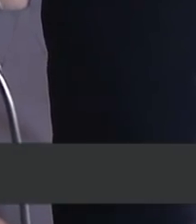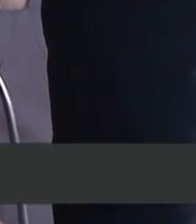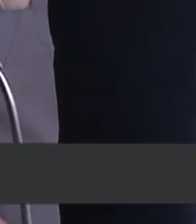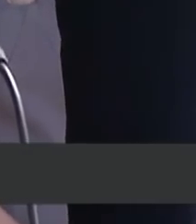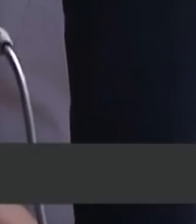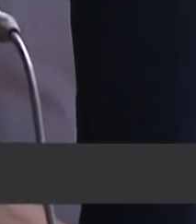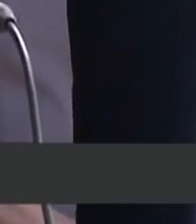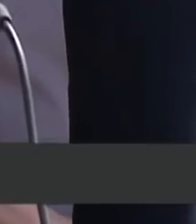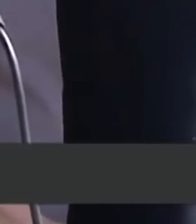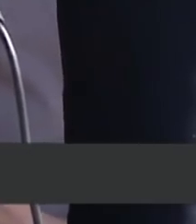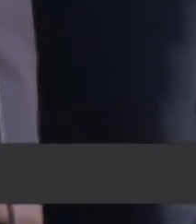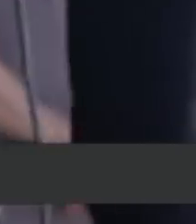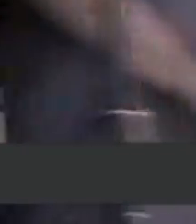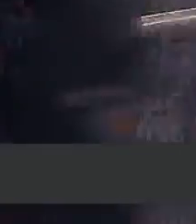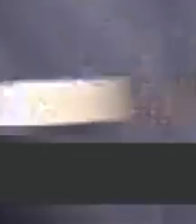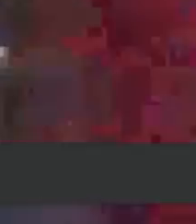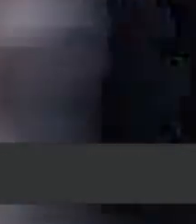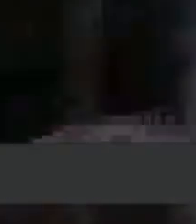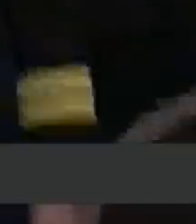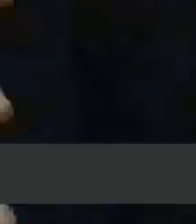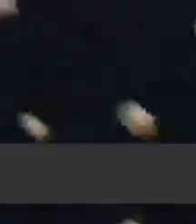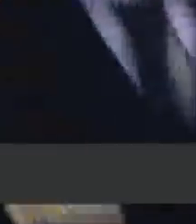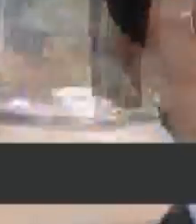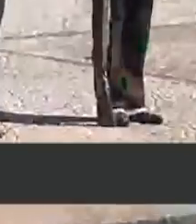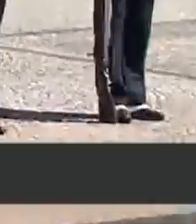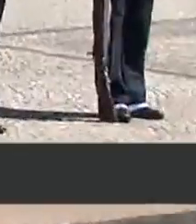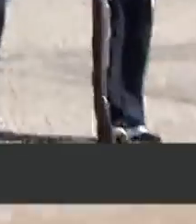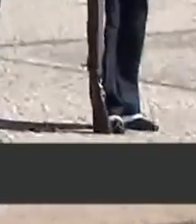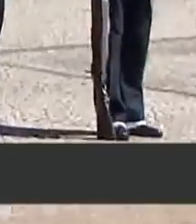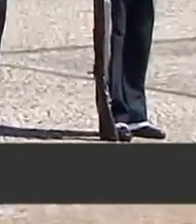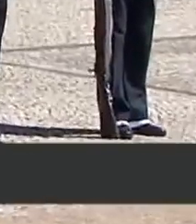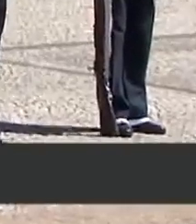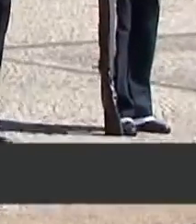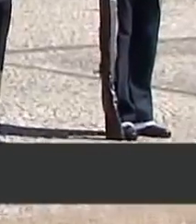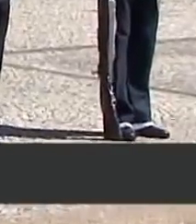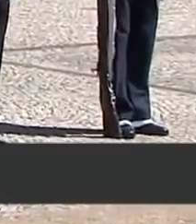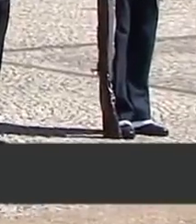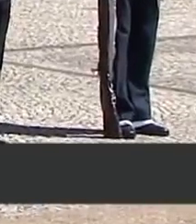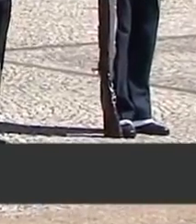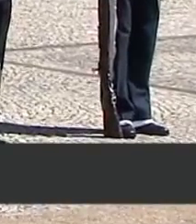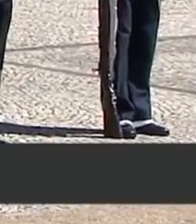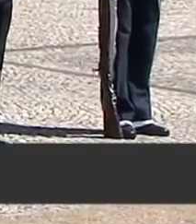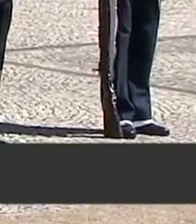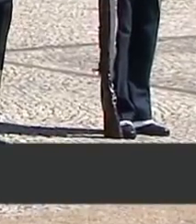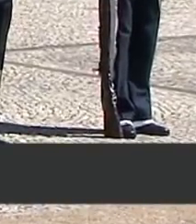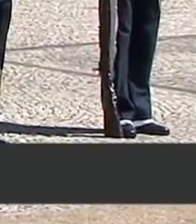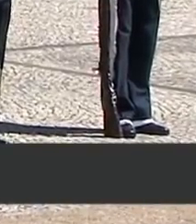Música.